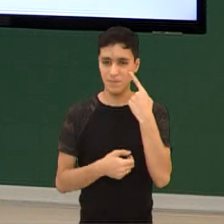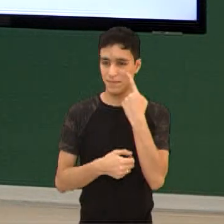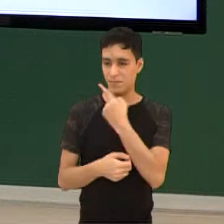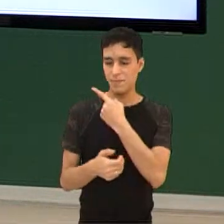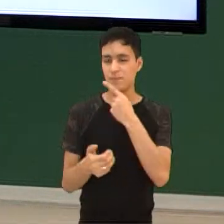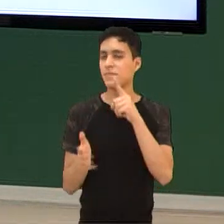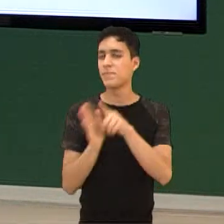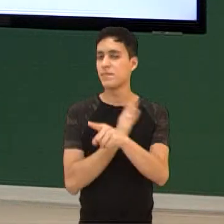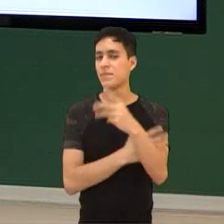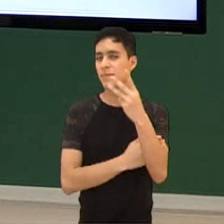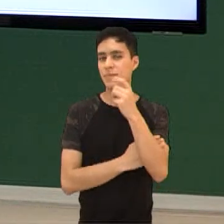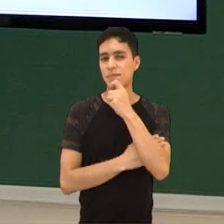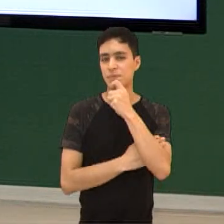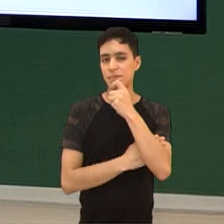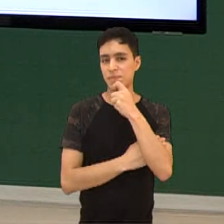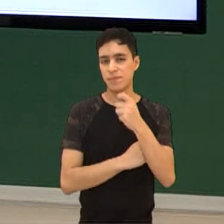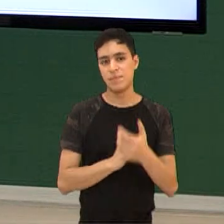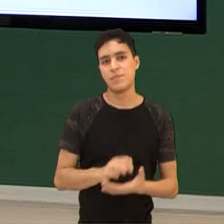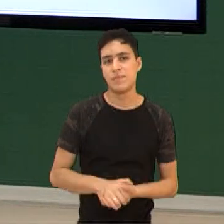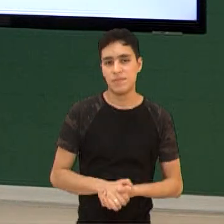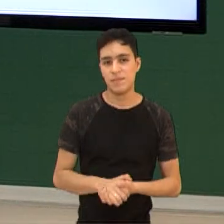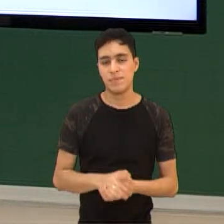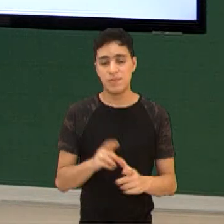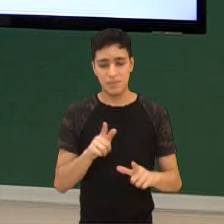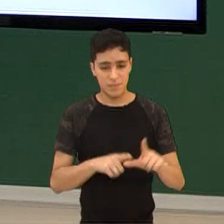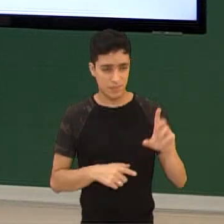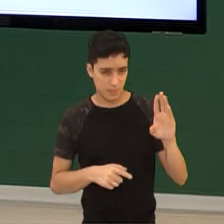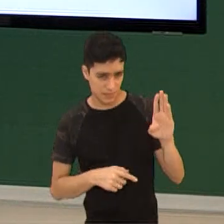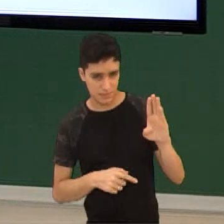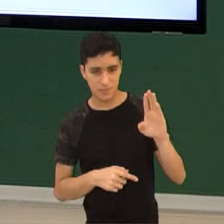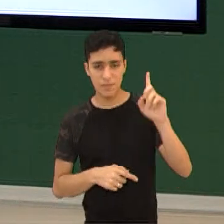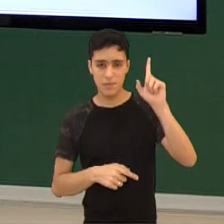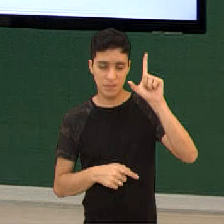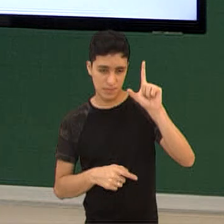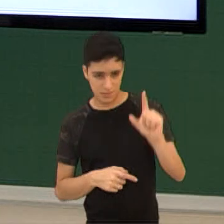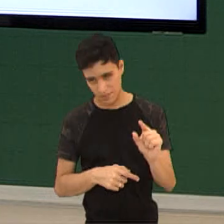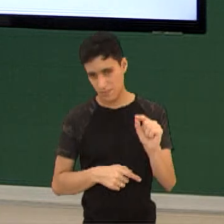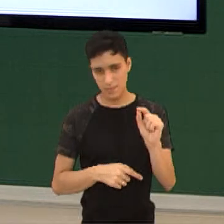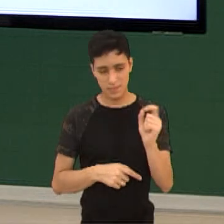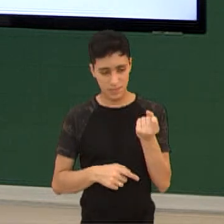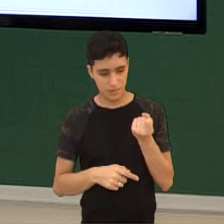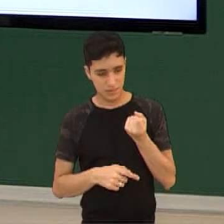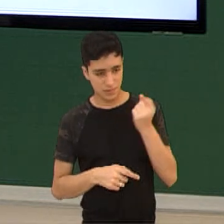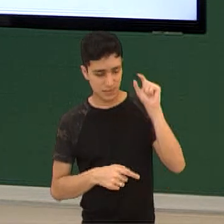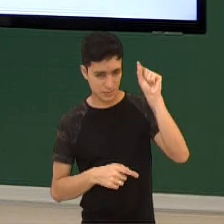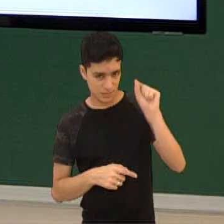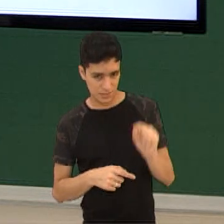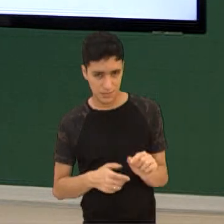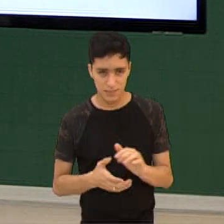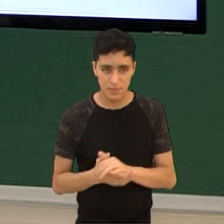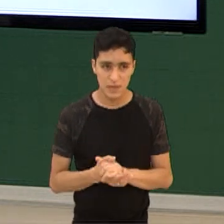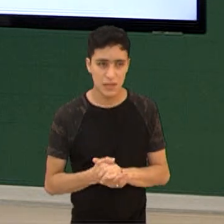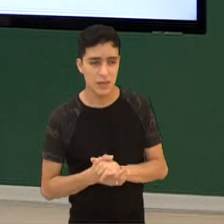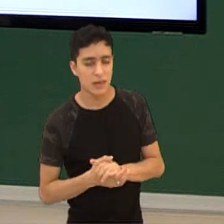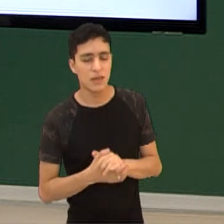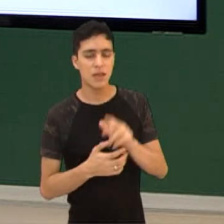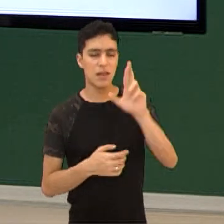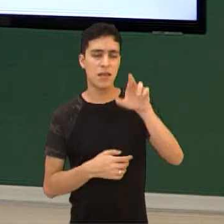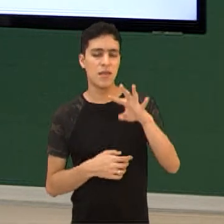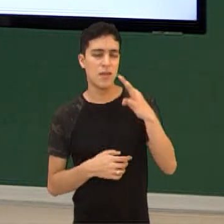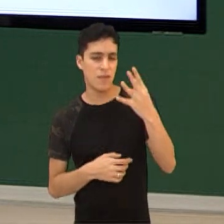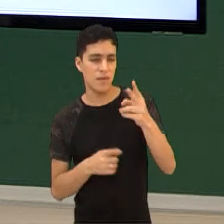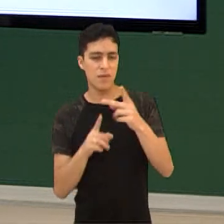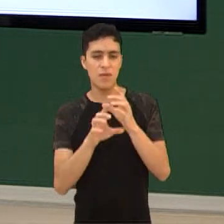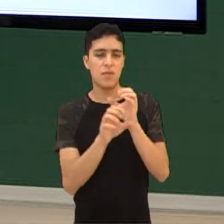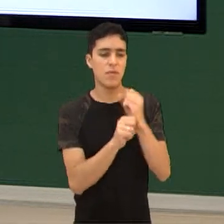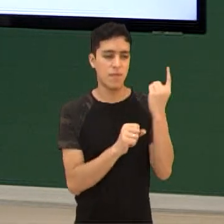questão 3, né? Resposta certa, letra B, 10 termos. Então a razão é 4, a soma do